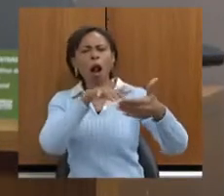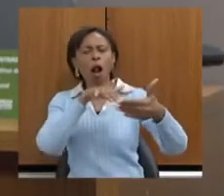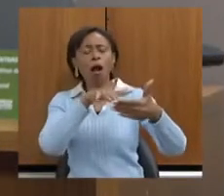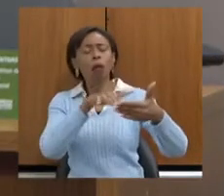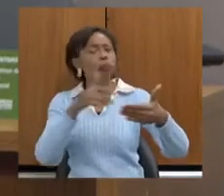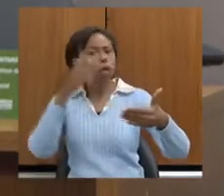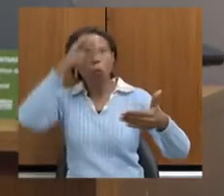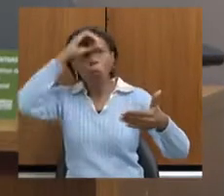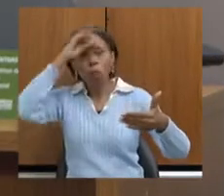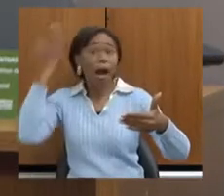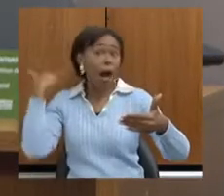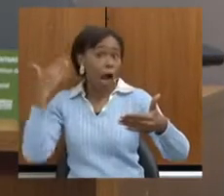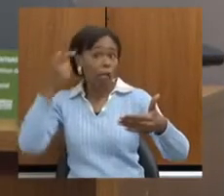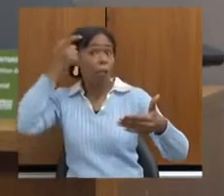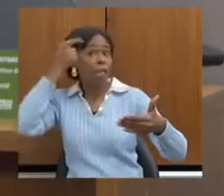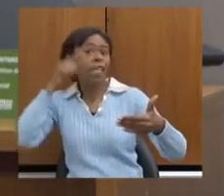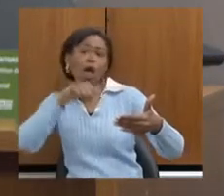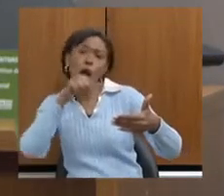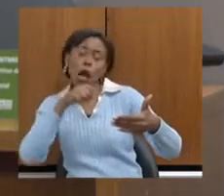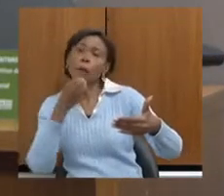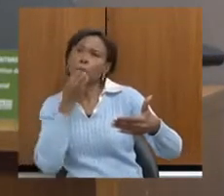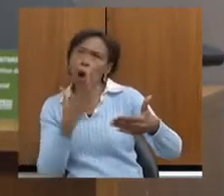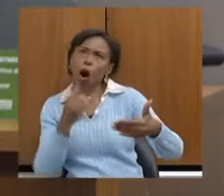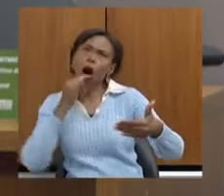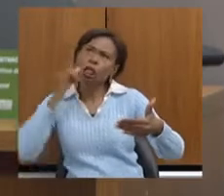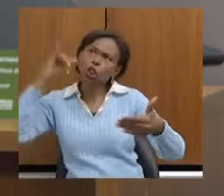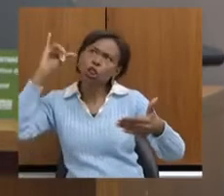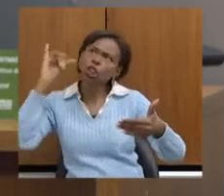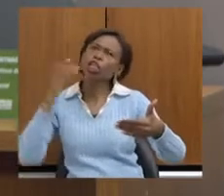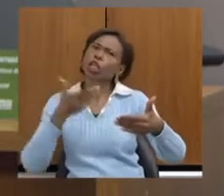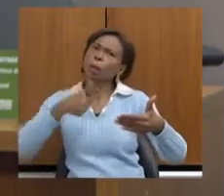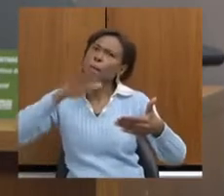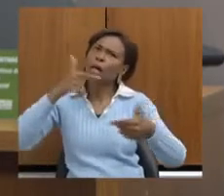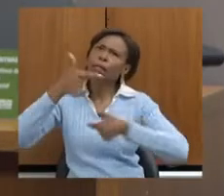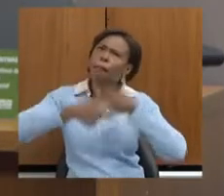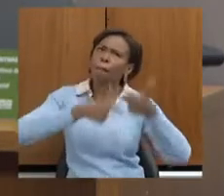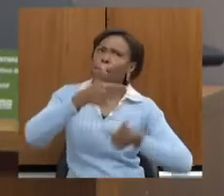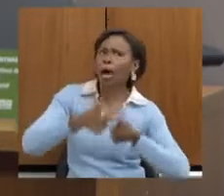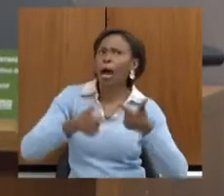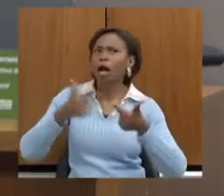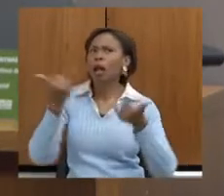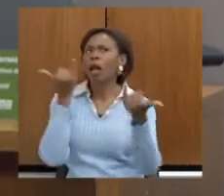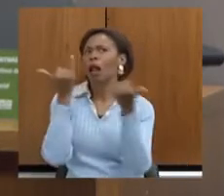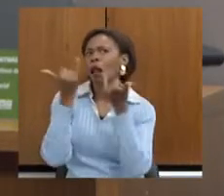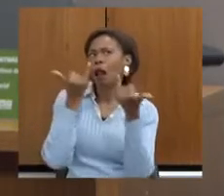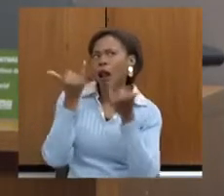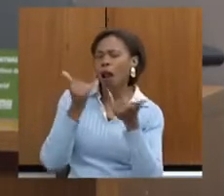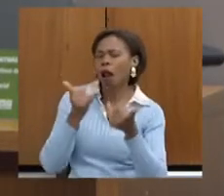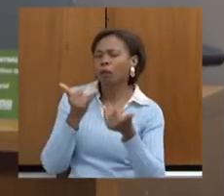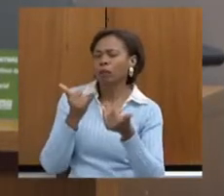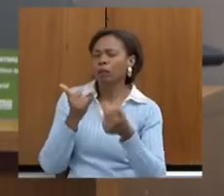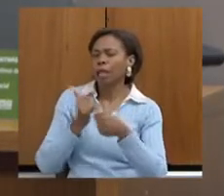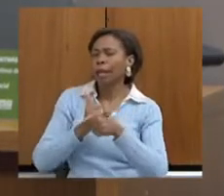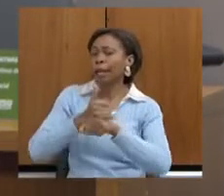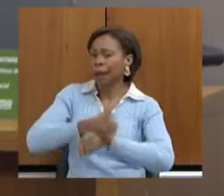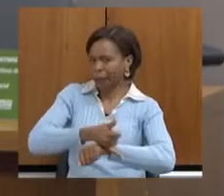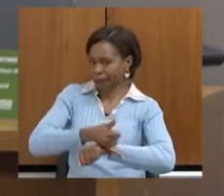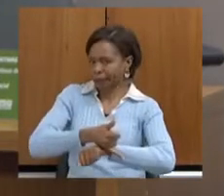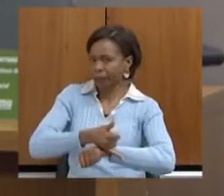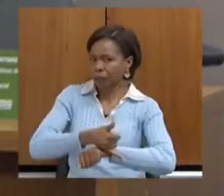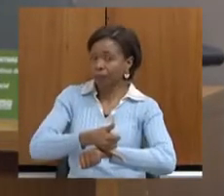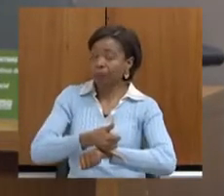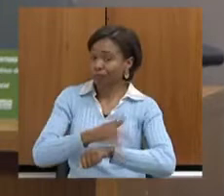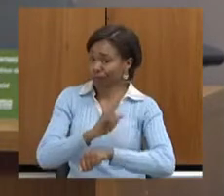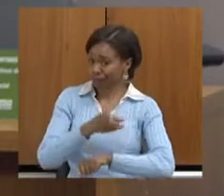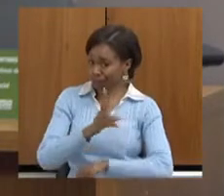barata e haveria mais desemprego aquelas propaganda enganosa né É como sempre né E não é